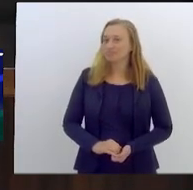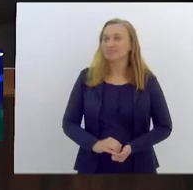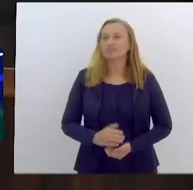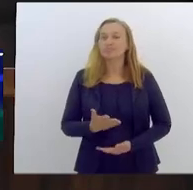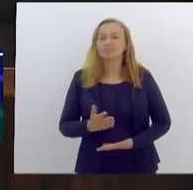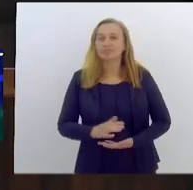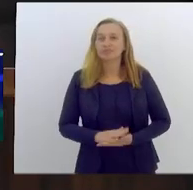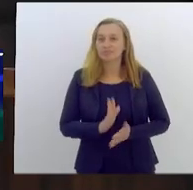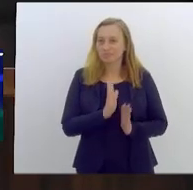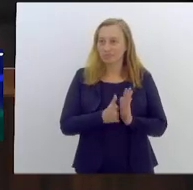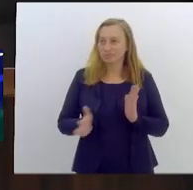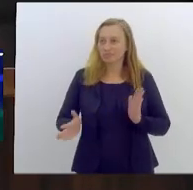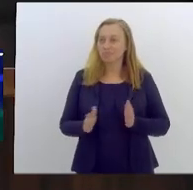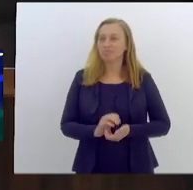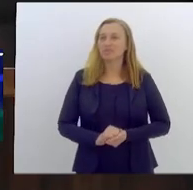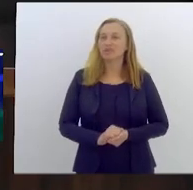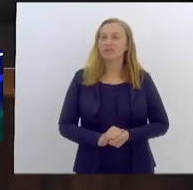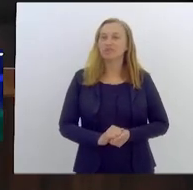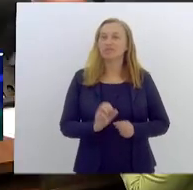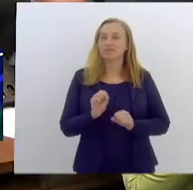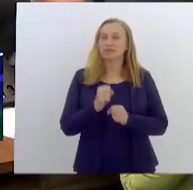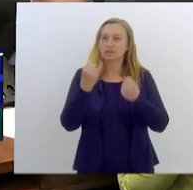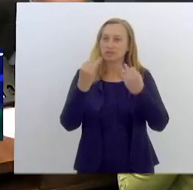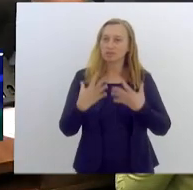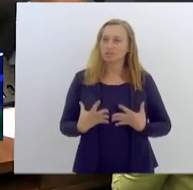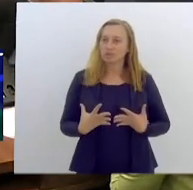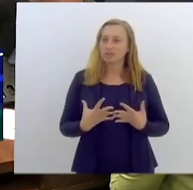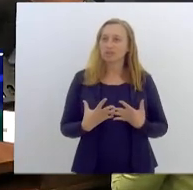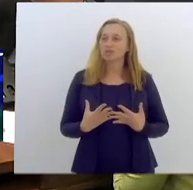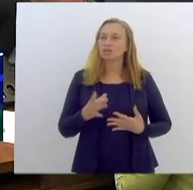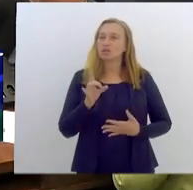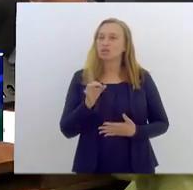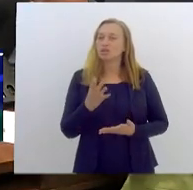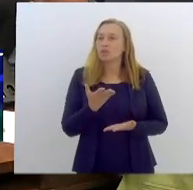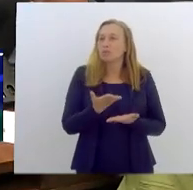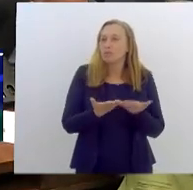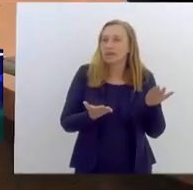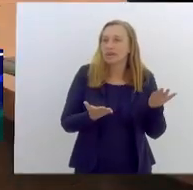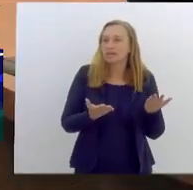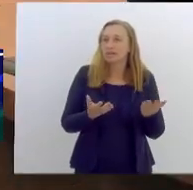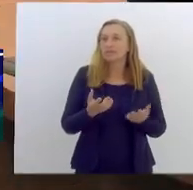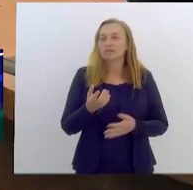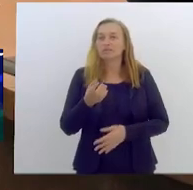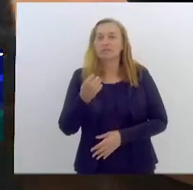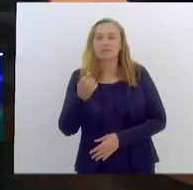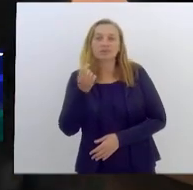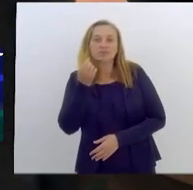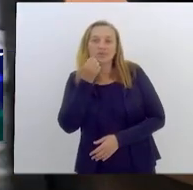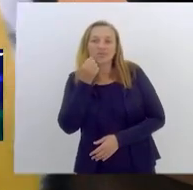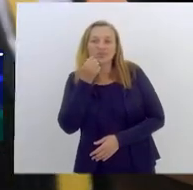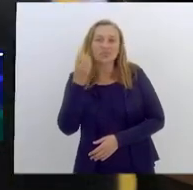uma questão de ordem. Só para esclarecer que eu só perco para Giovanni Ratinho.